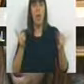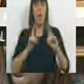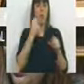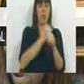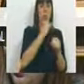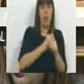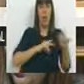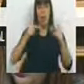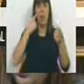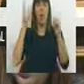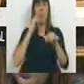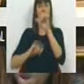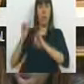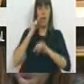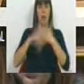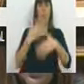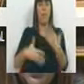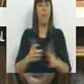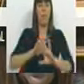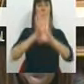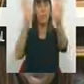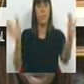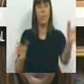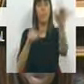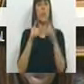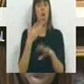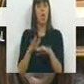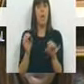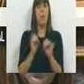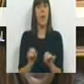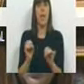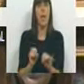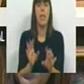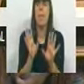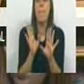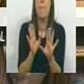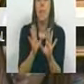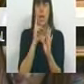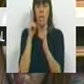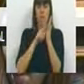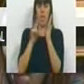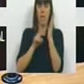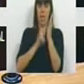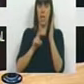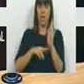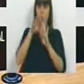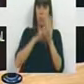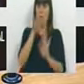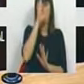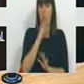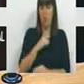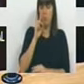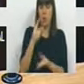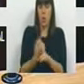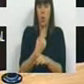dos trabalhadores, depois voltava tudo para trás e depois voltava tudo para a frente. Disso não sobra nada. Mas, lendo o programa do Governo, nós